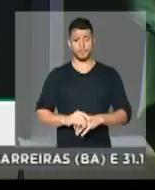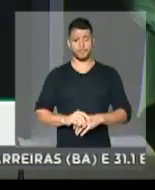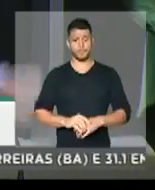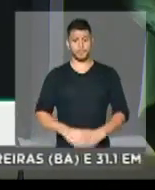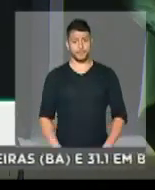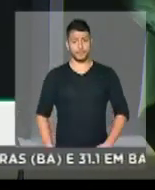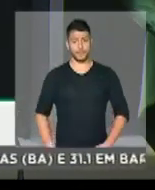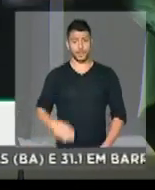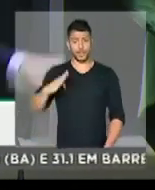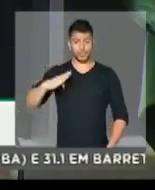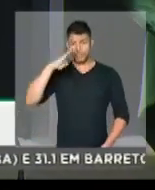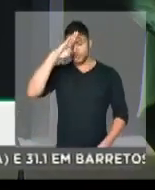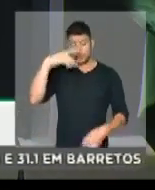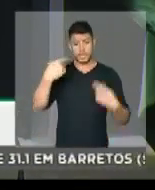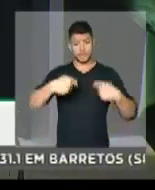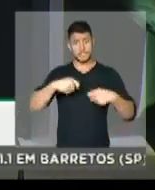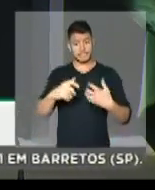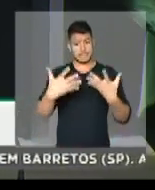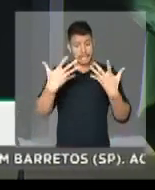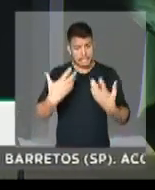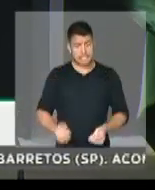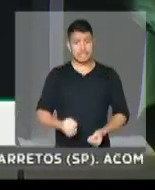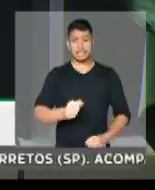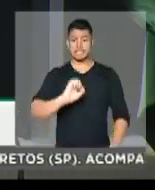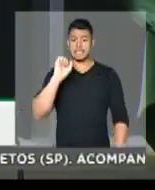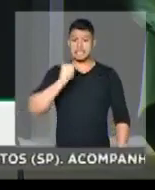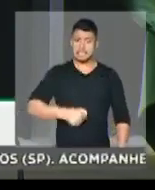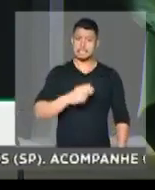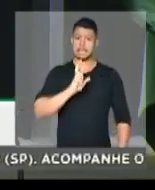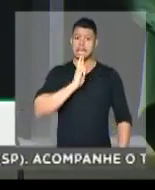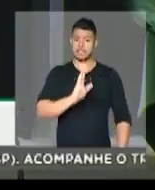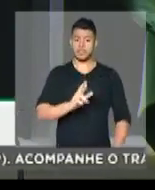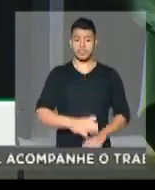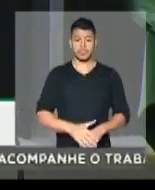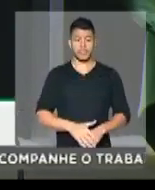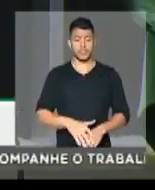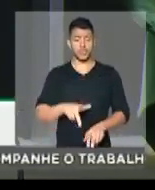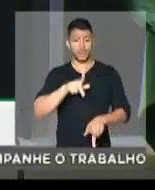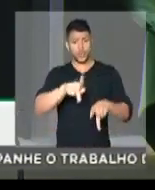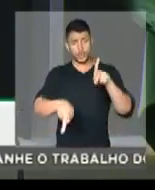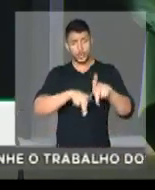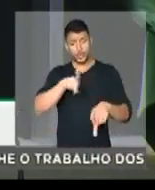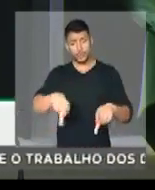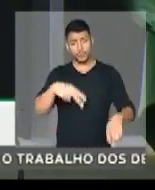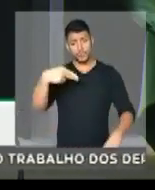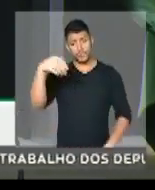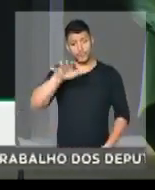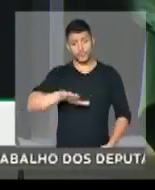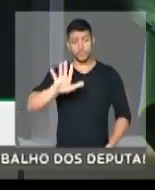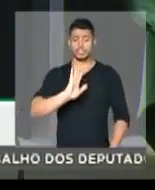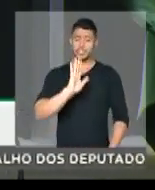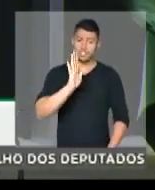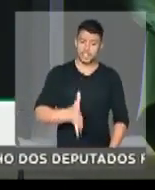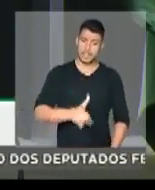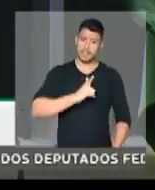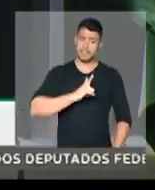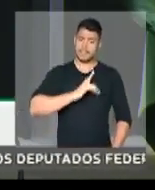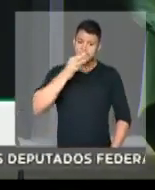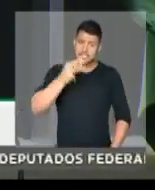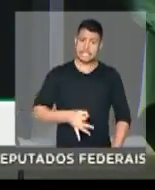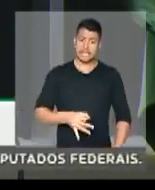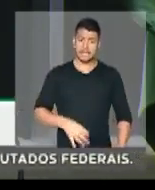teria que aceitar o resultado das urnas. O povo nordestino aceitou, acertou, deputado Bira do